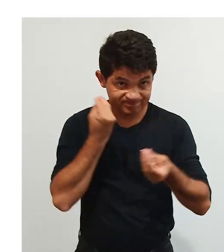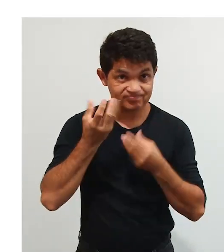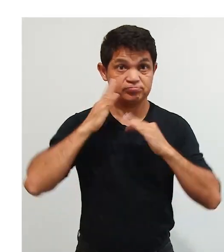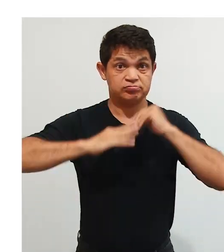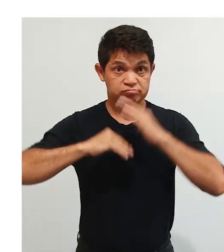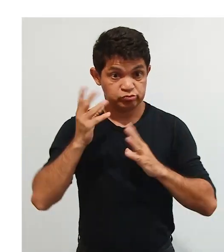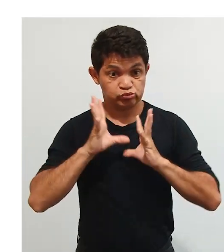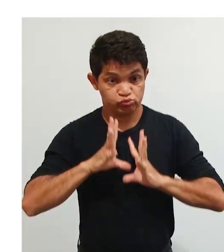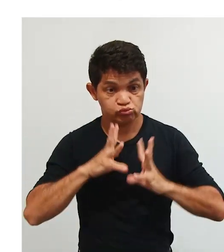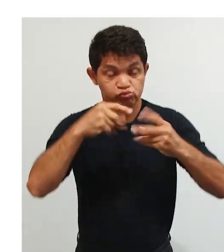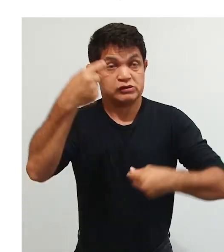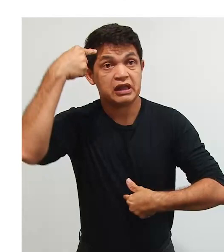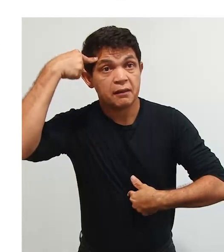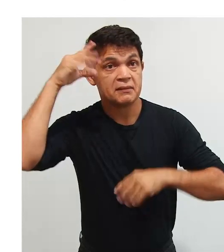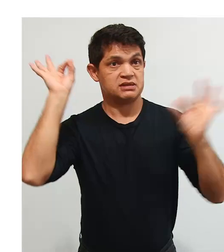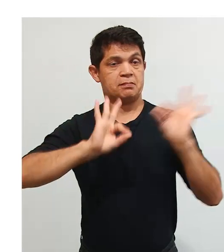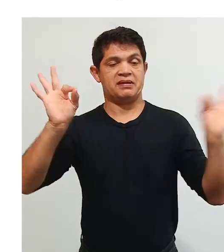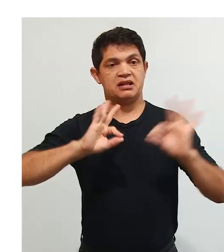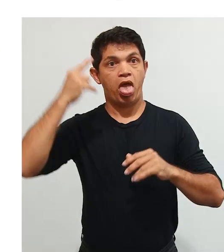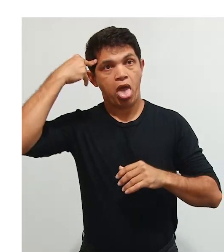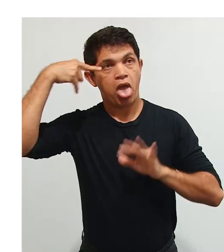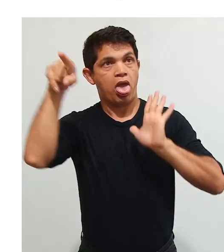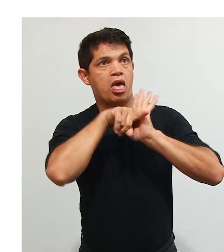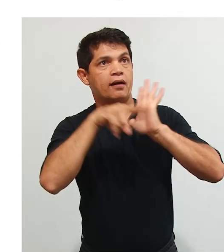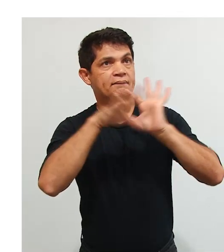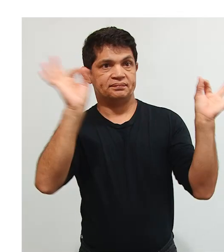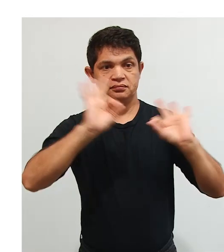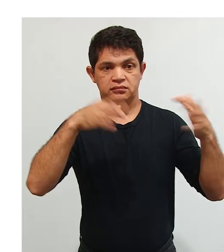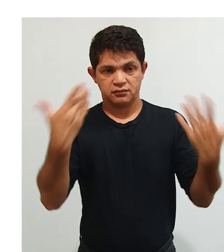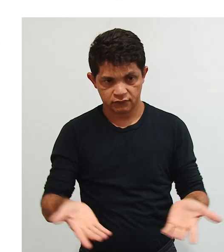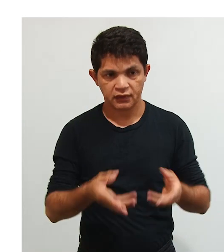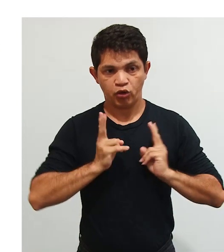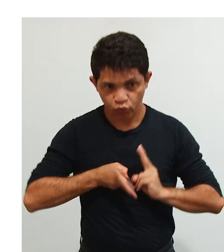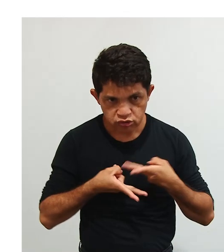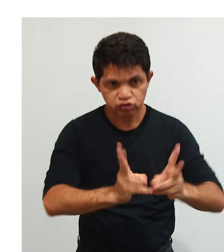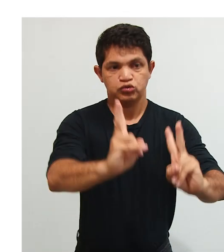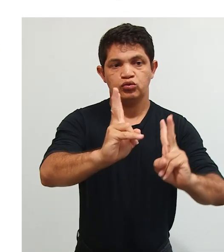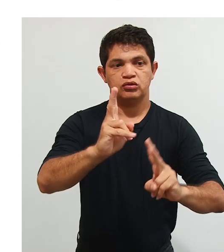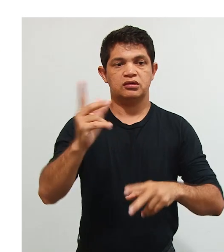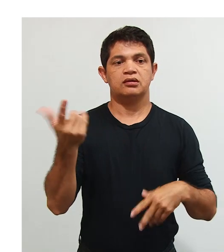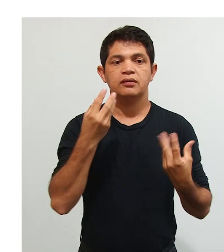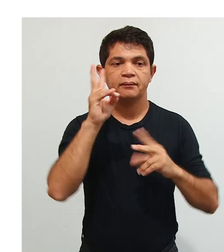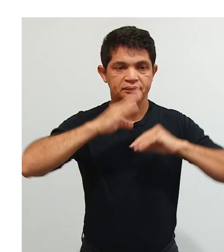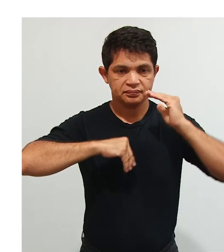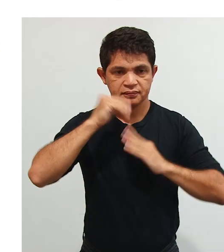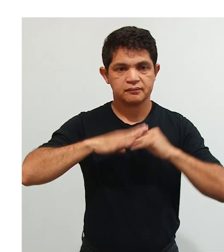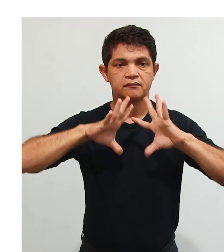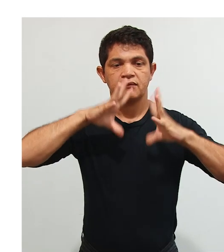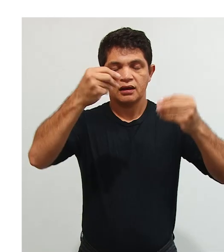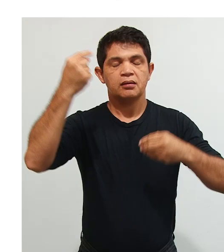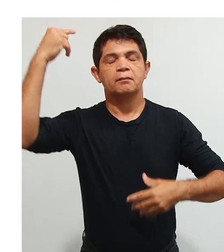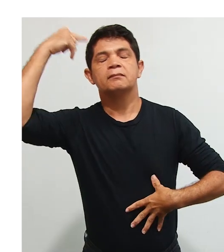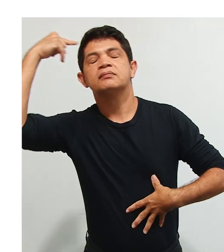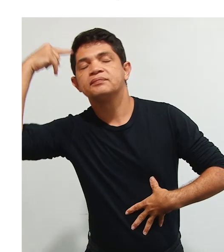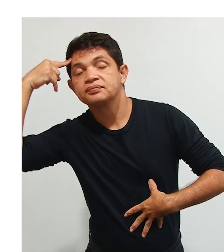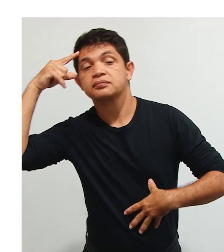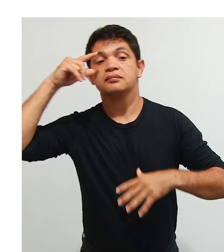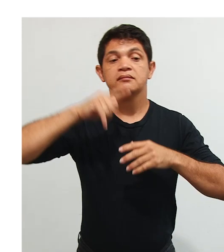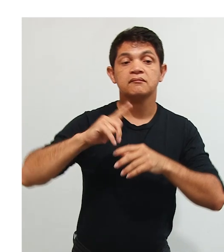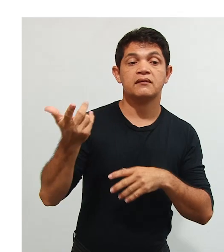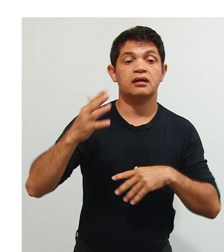agiria sem esse pensamento. E continuando aqui sobre nosso gerenciamento